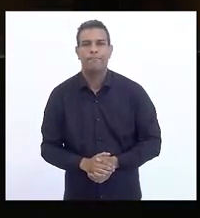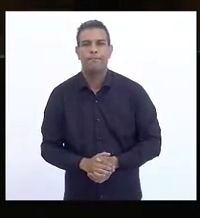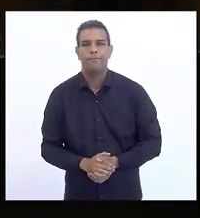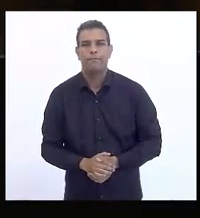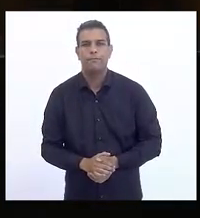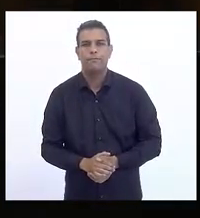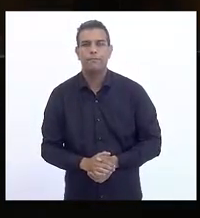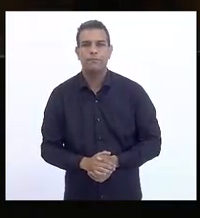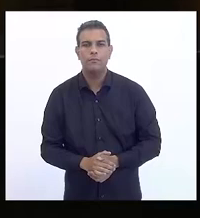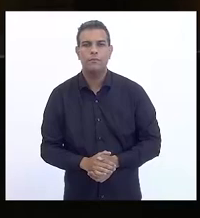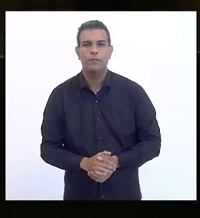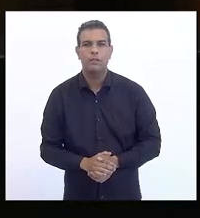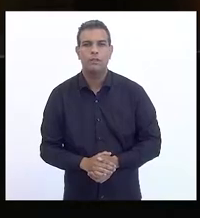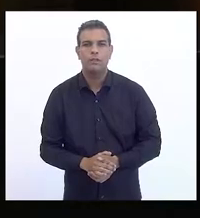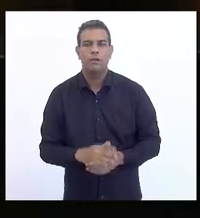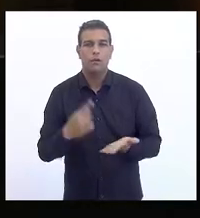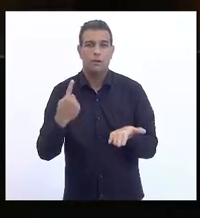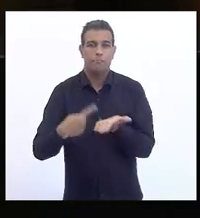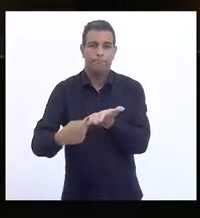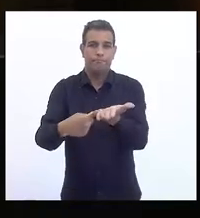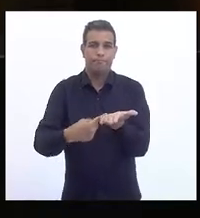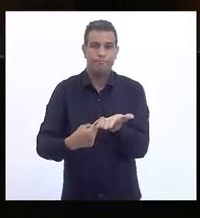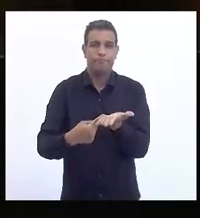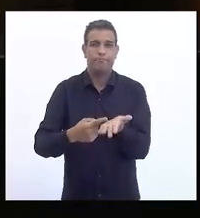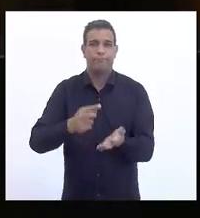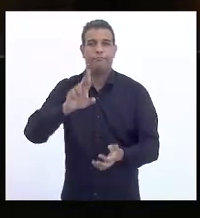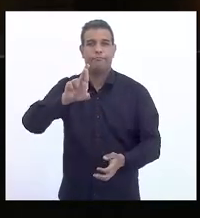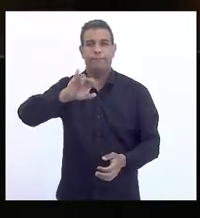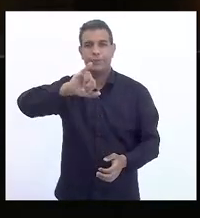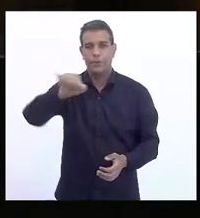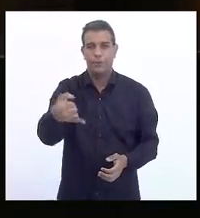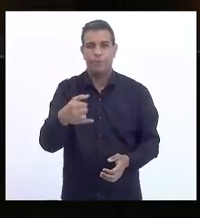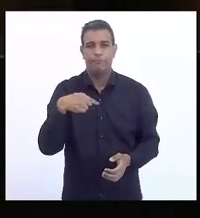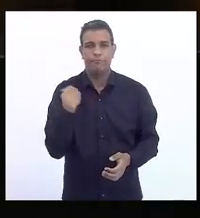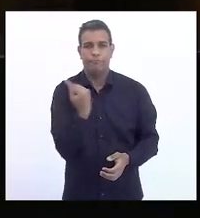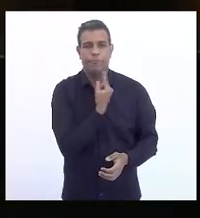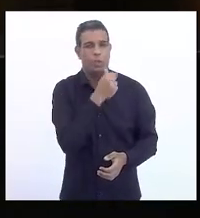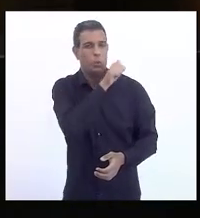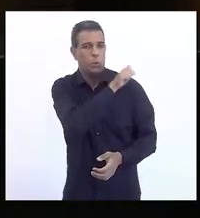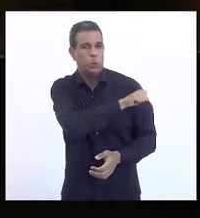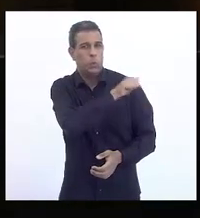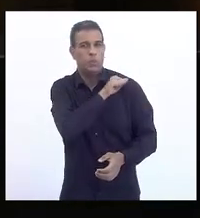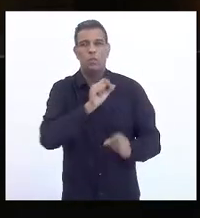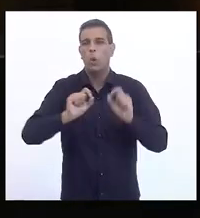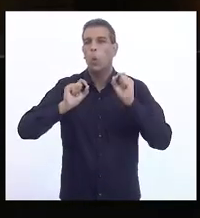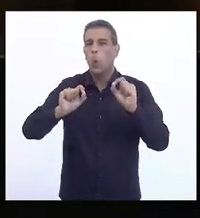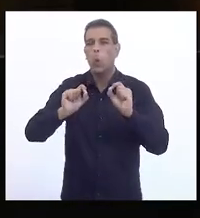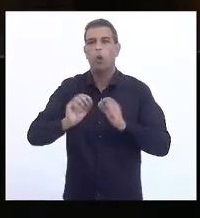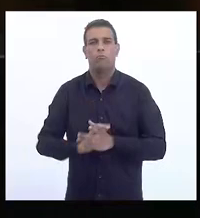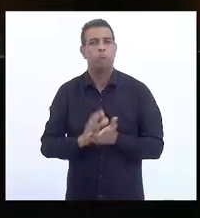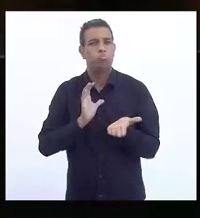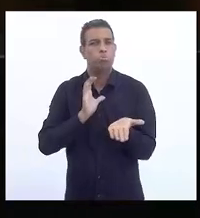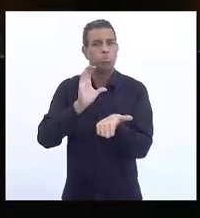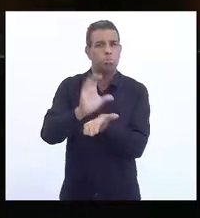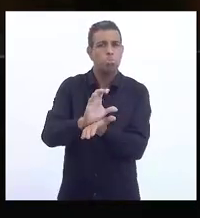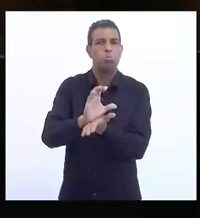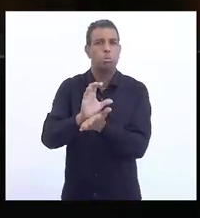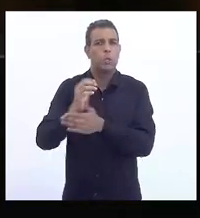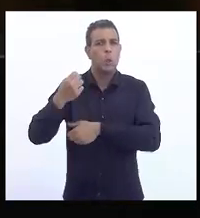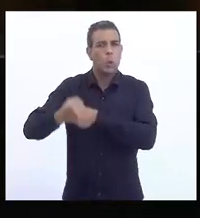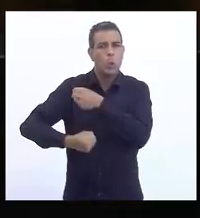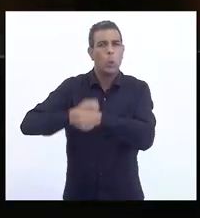O Pacto RJ previu e prevê para o nosso Estado um investimento nos